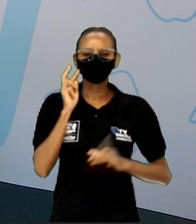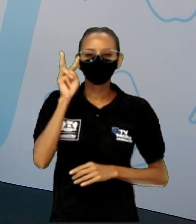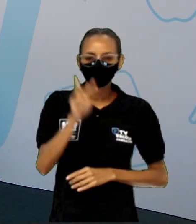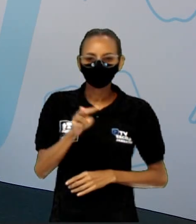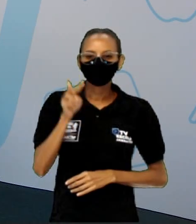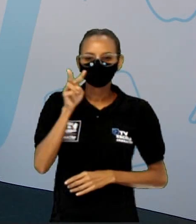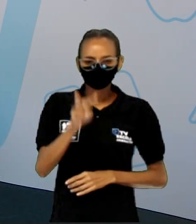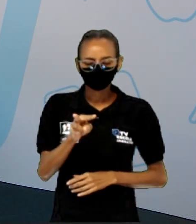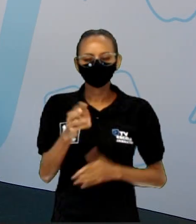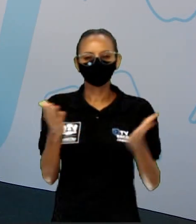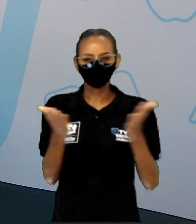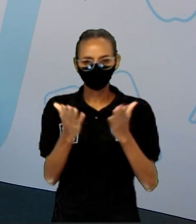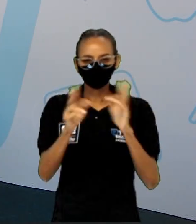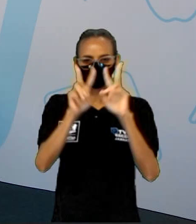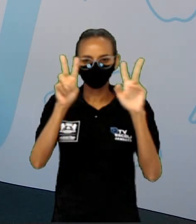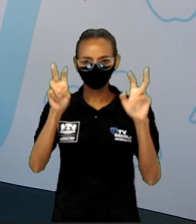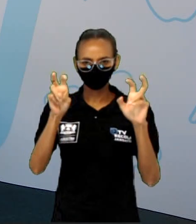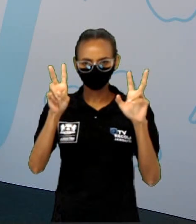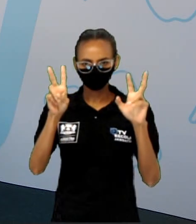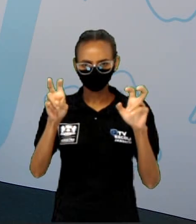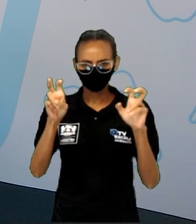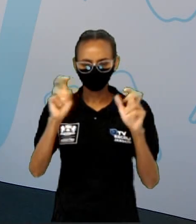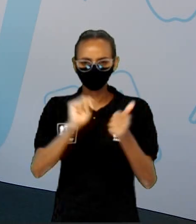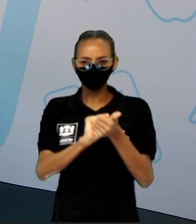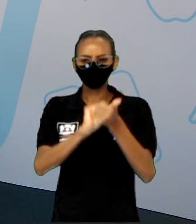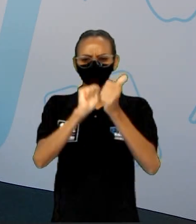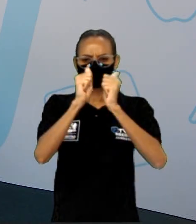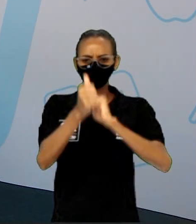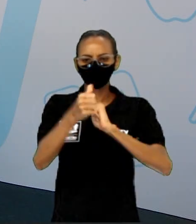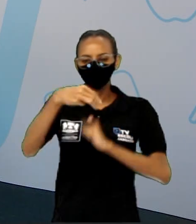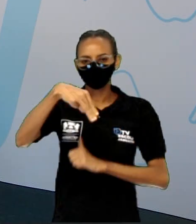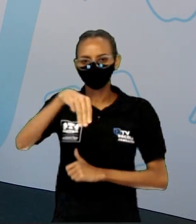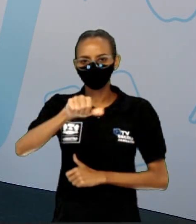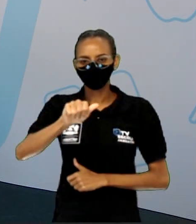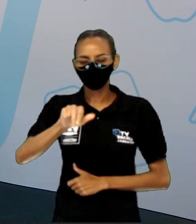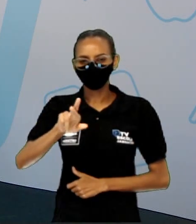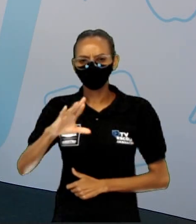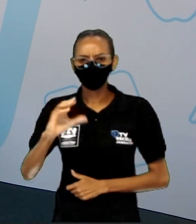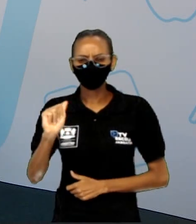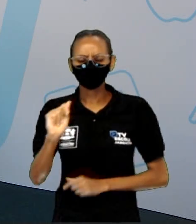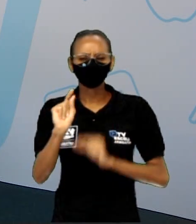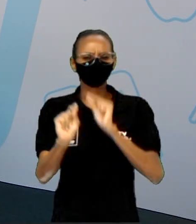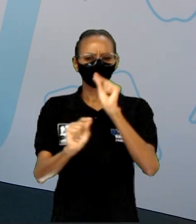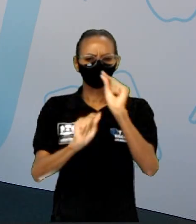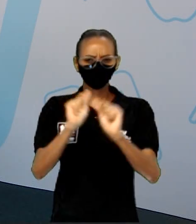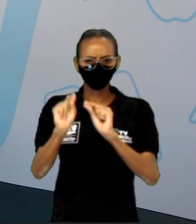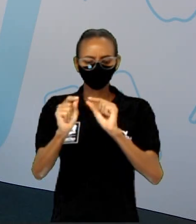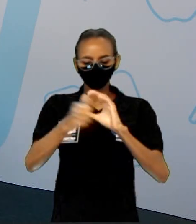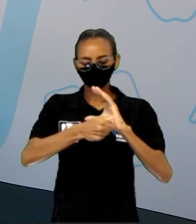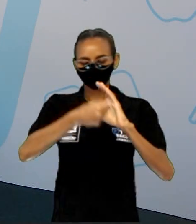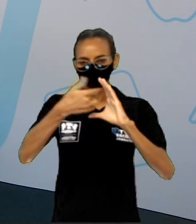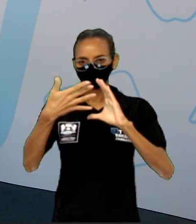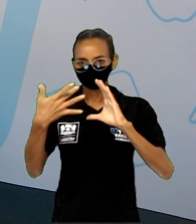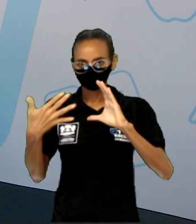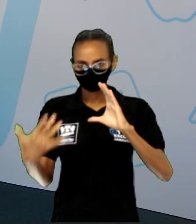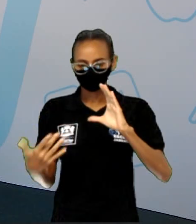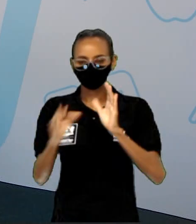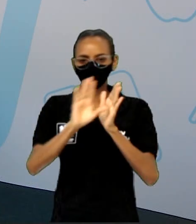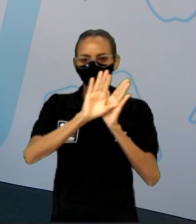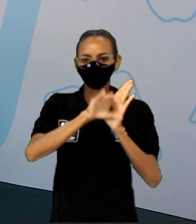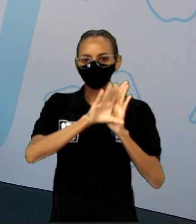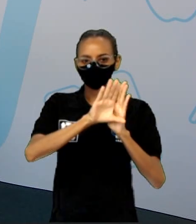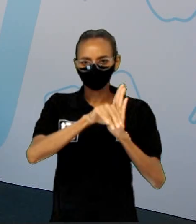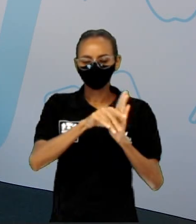temática muito interessante, aquela chamada de esportes de marca. Hoje a gente vai conhecer características, conceitos